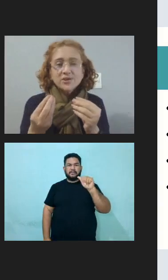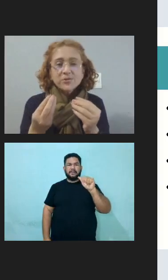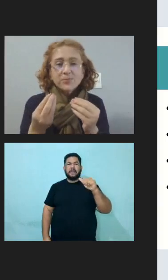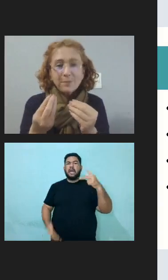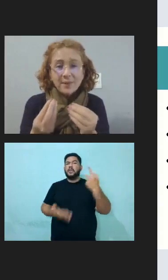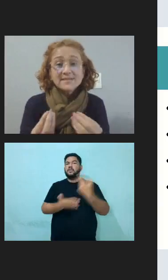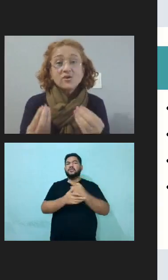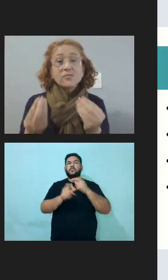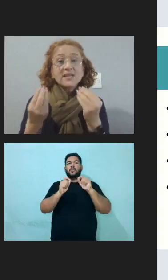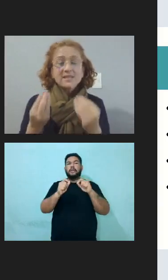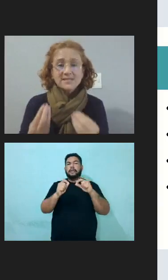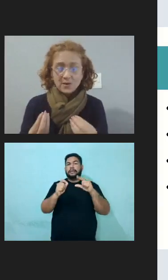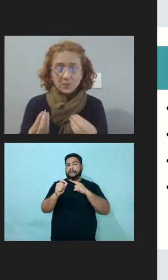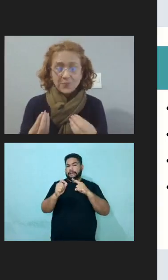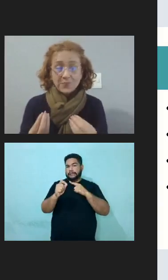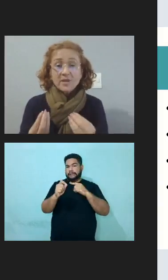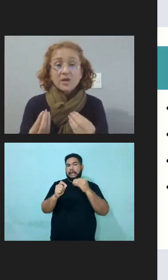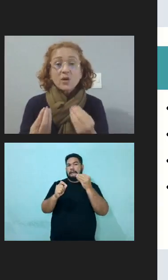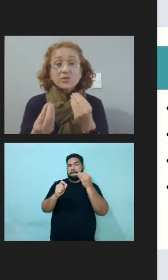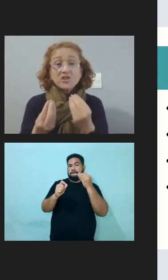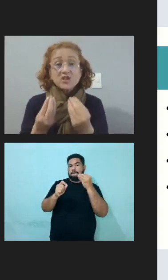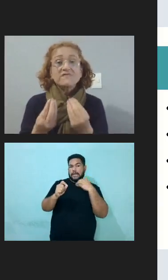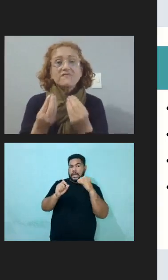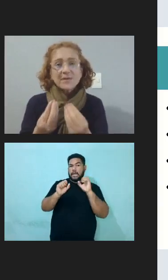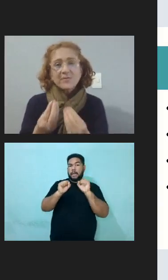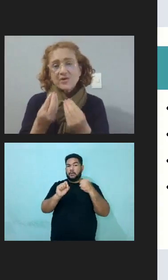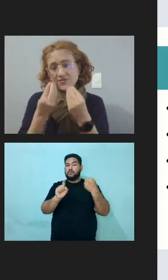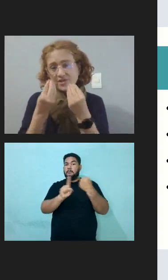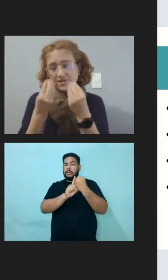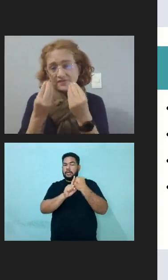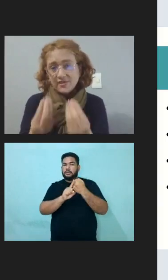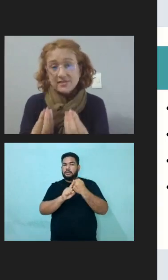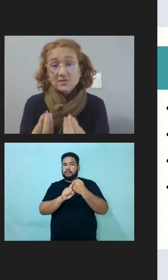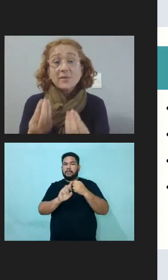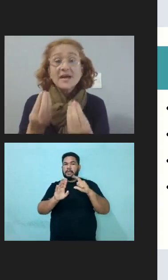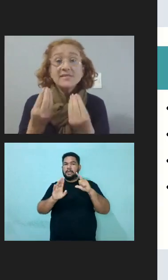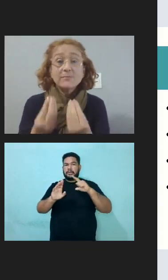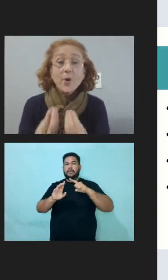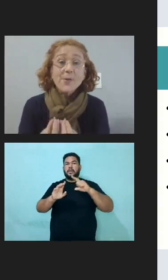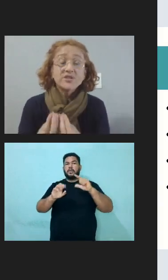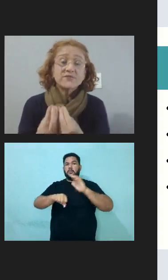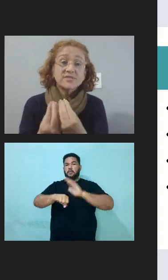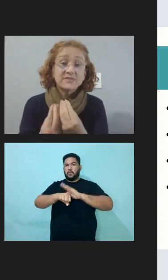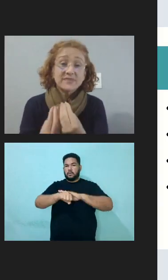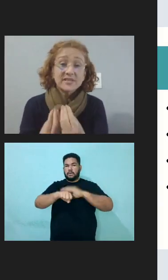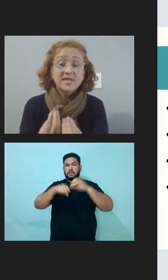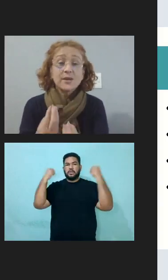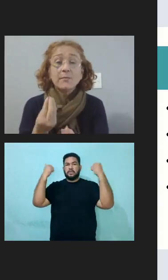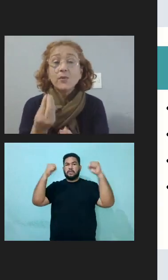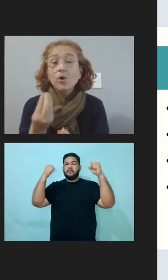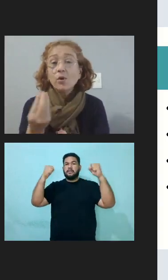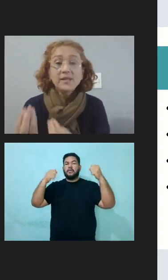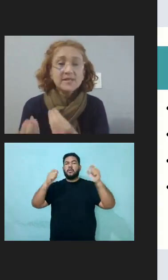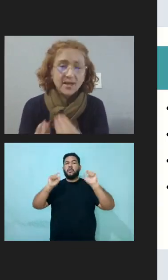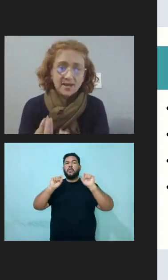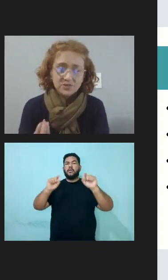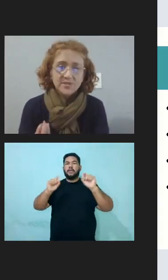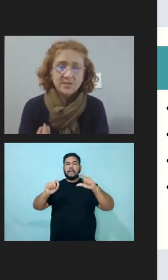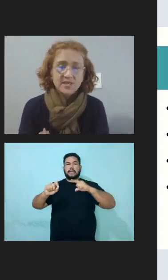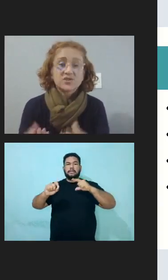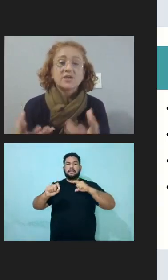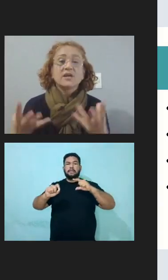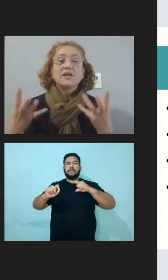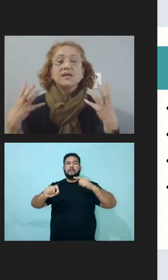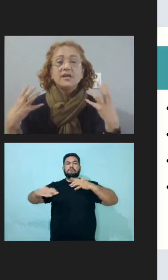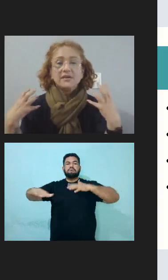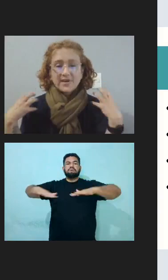mais propensa a uma lesão. Quando a gente vai para uma atividade física, o mais importante é você fazer mobilidade, ou